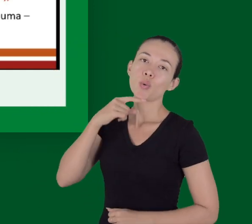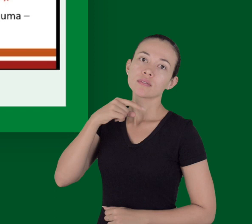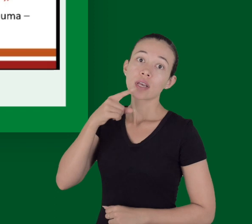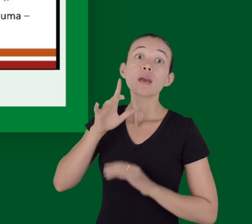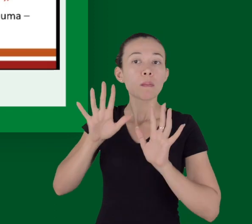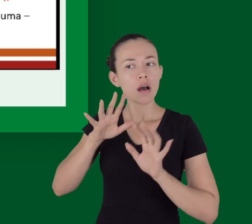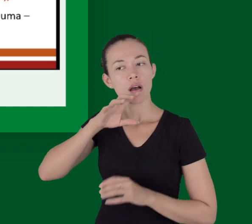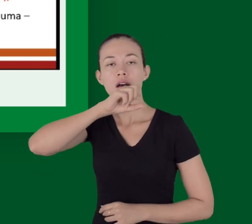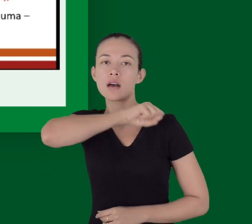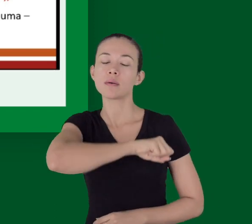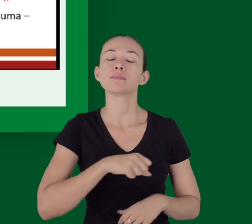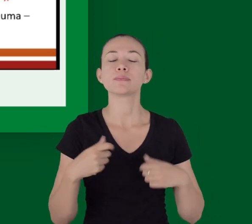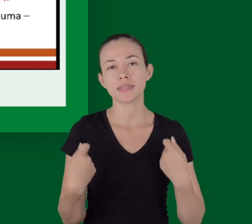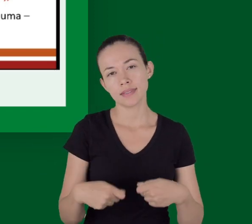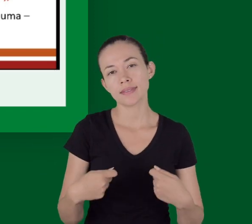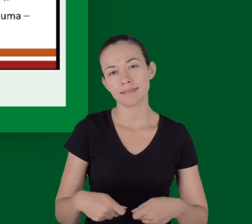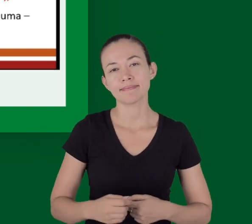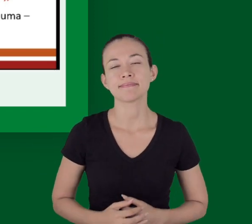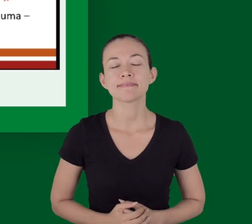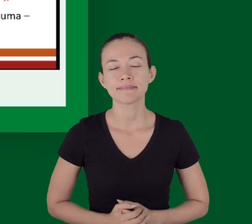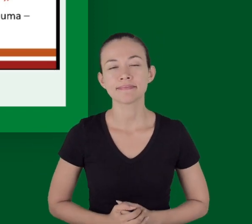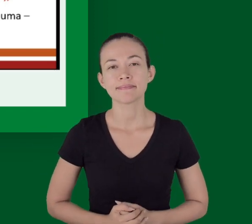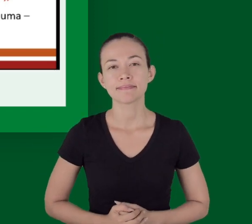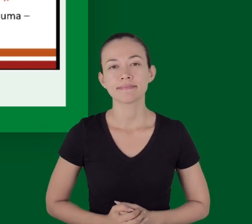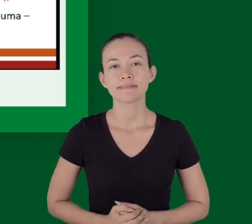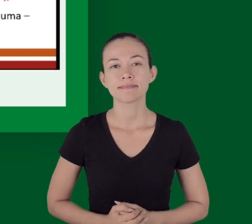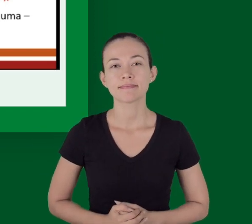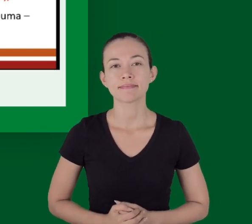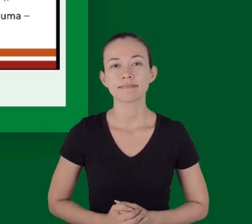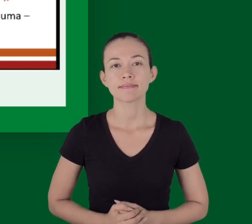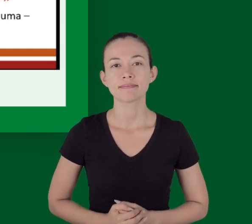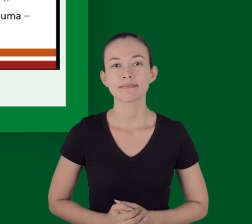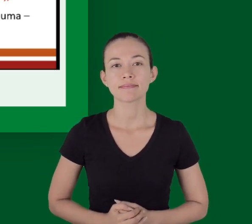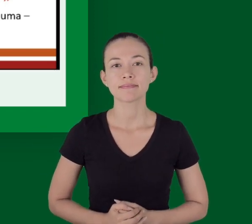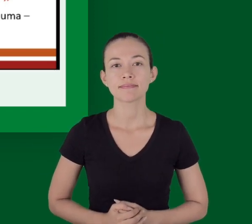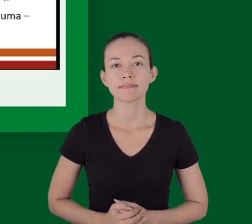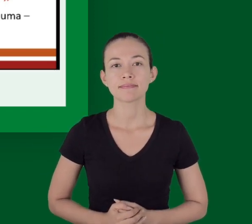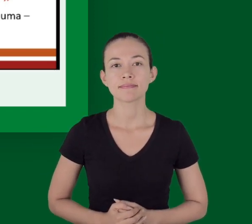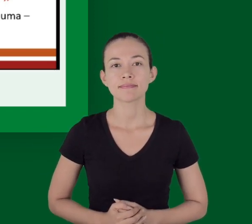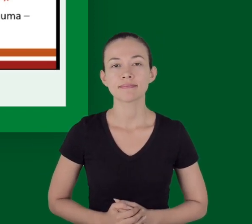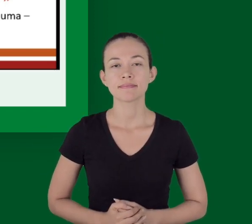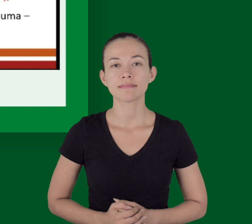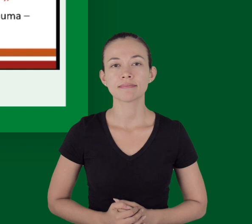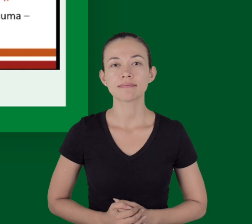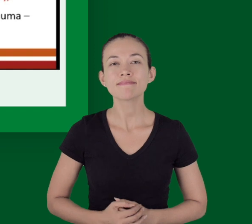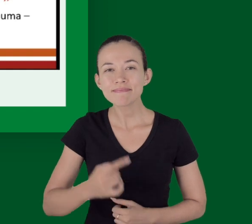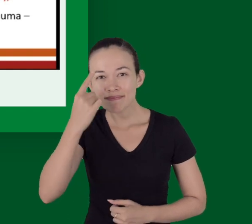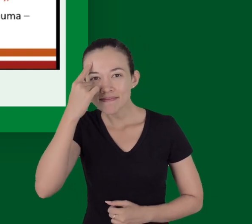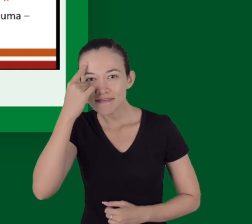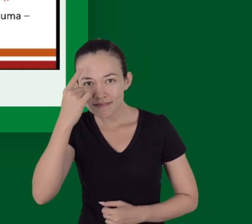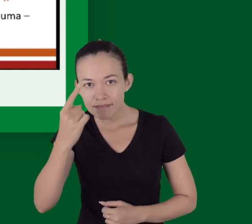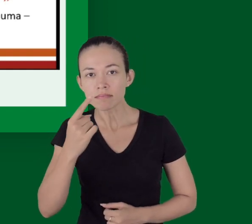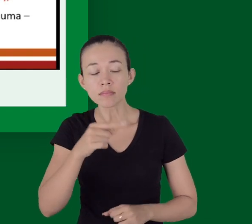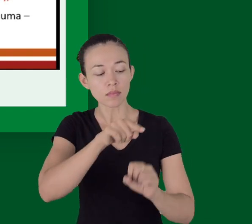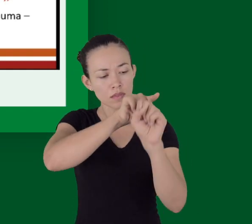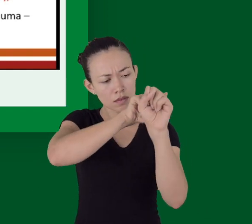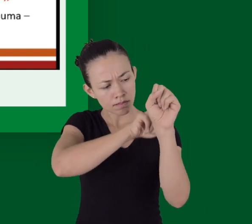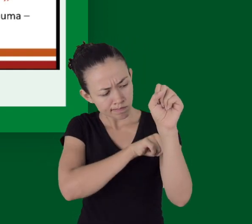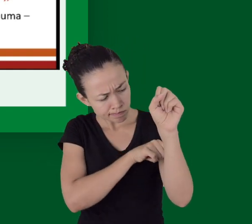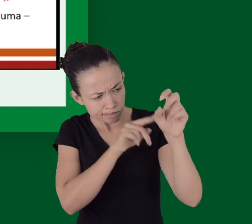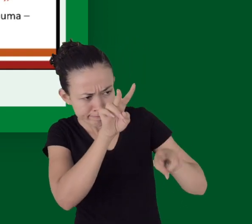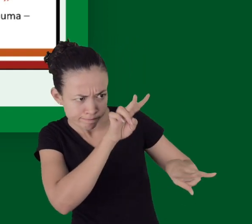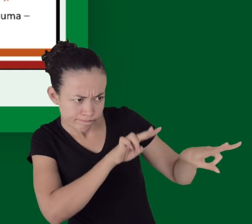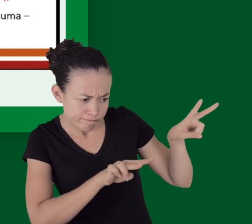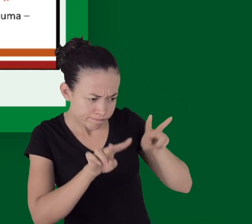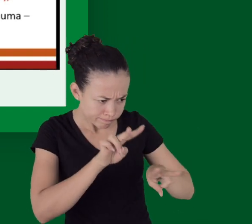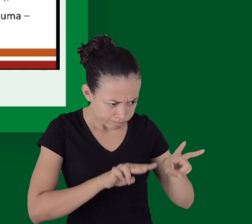avaliação secundária, que muitas vezes ela não consegue ocorrer no ambiente pré-hospitalar, mas ela precisa ocorrer o mais rápido possível, né, onde eu